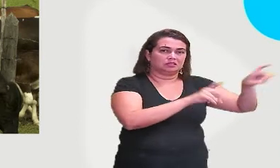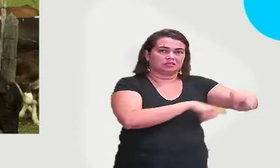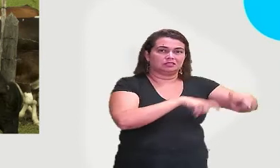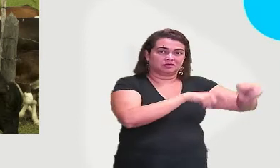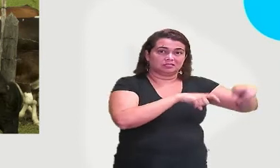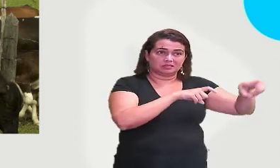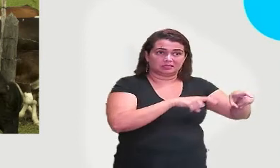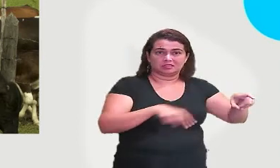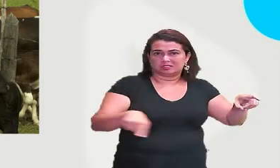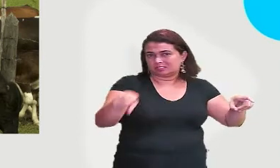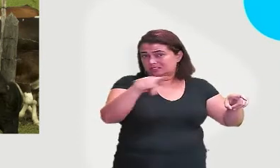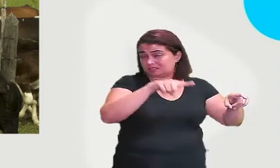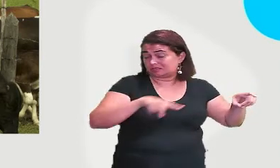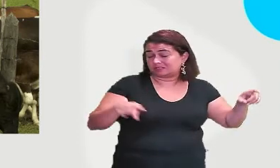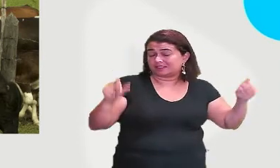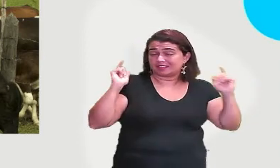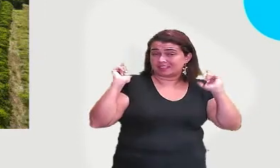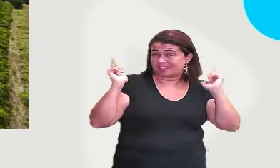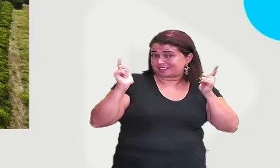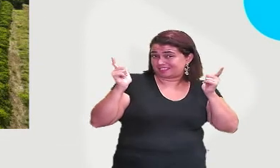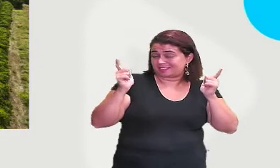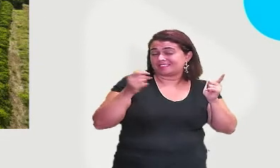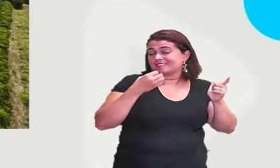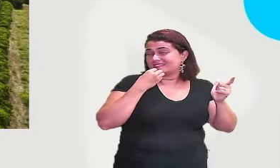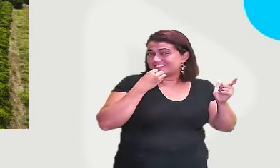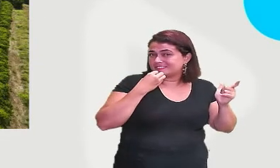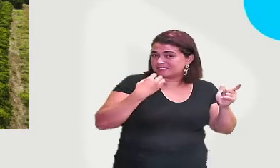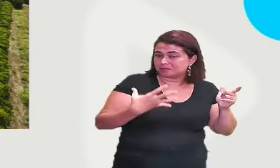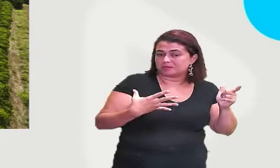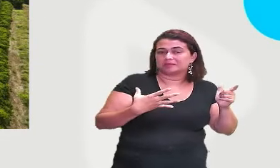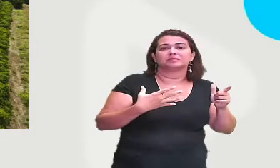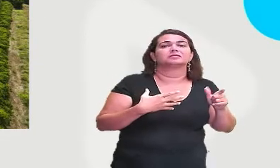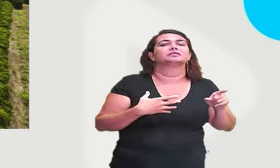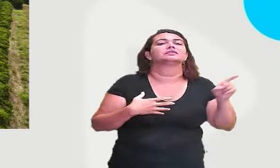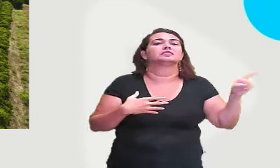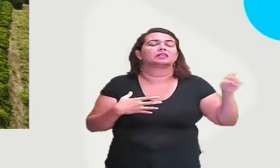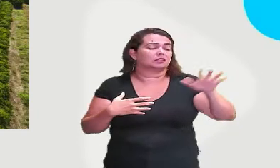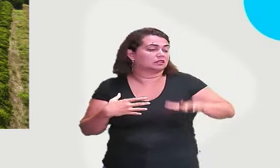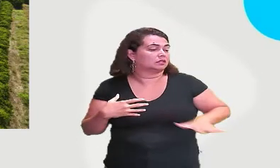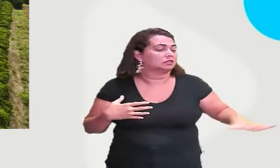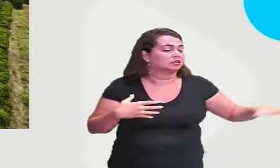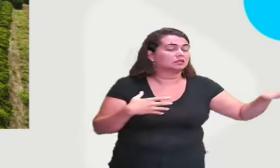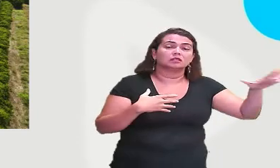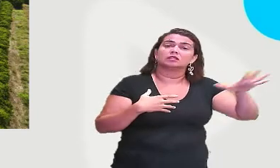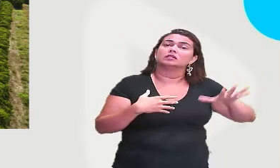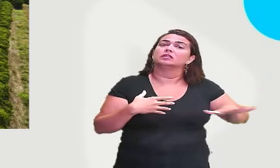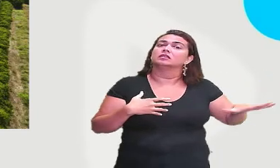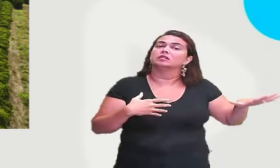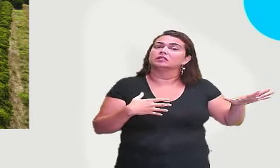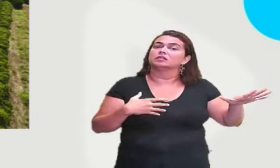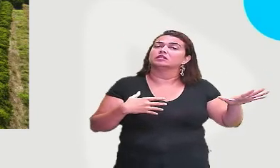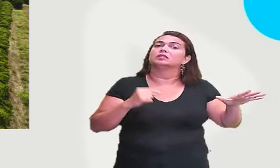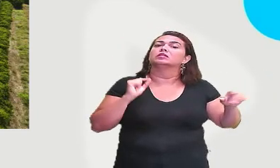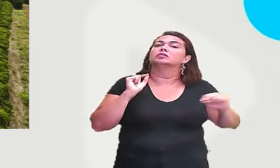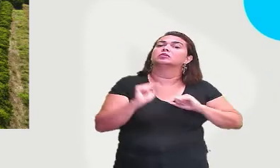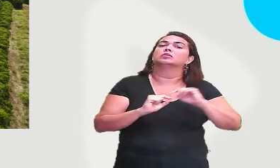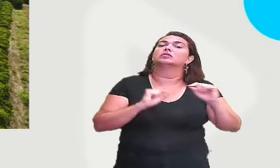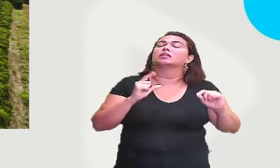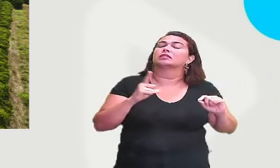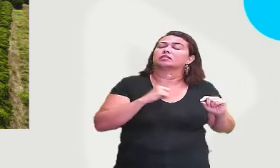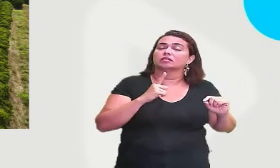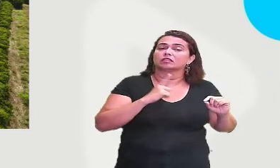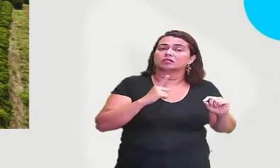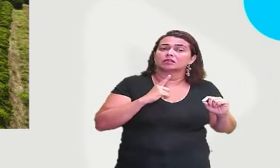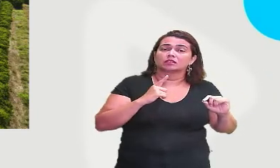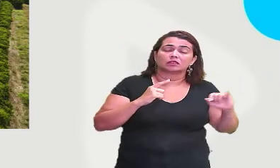né? E que você se diverte bastante. A zona rural também tem as importantes funções